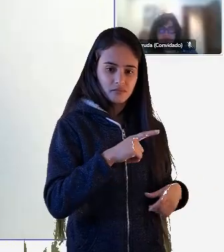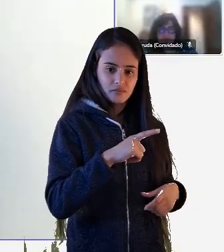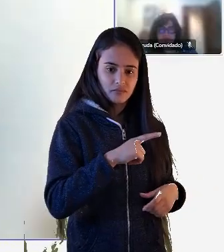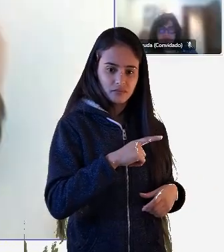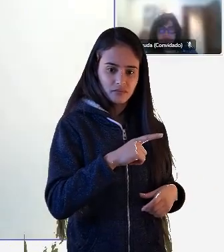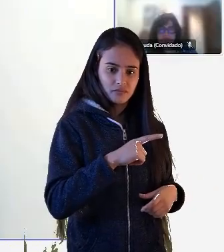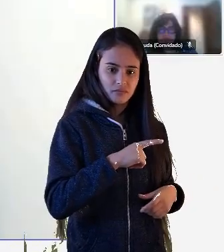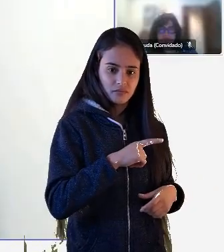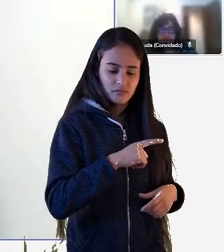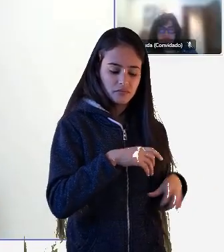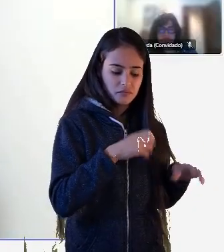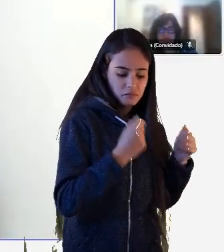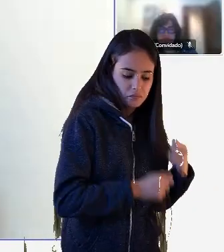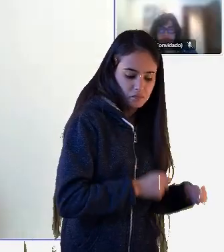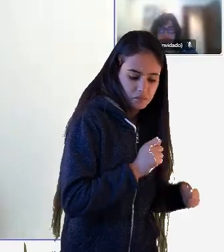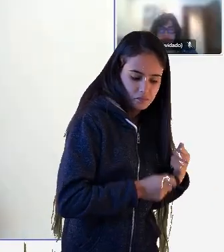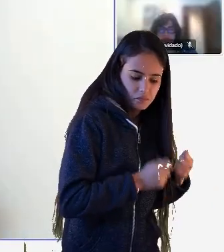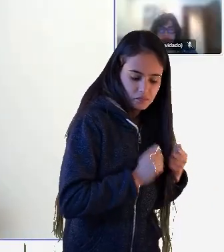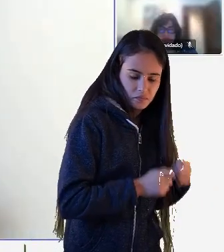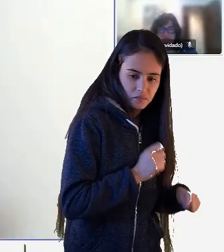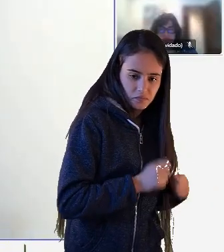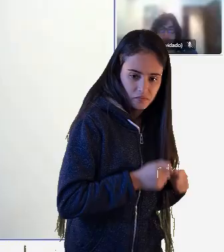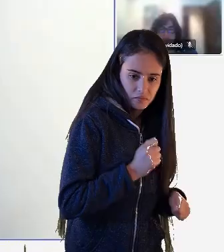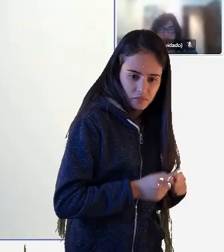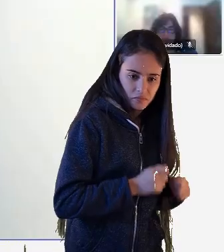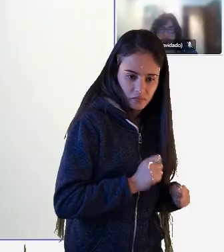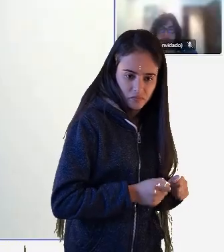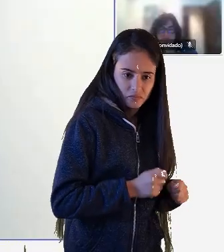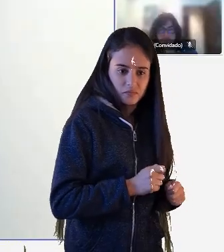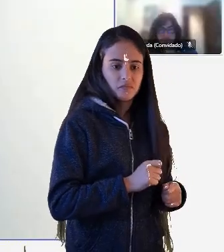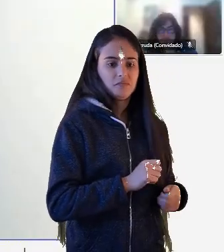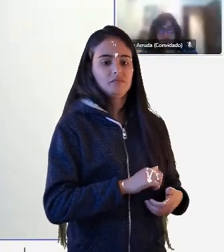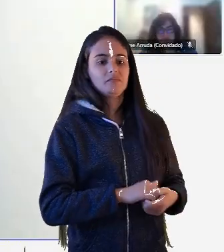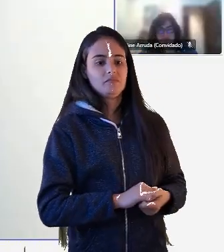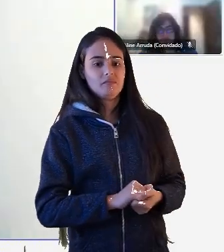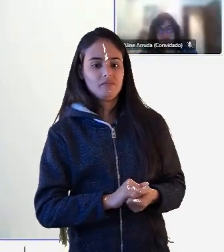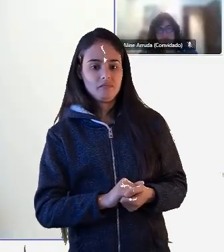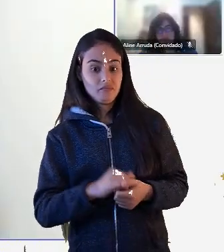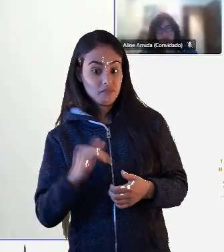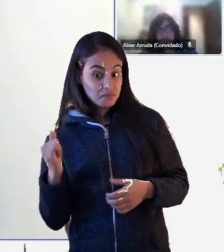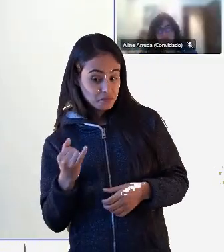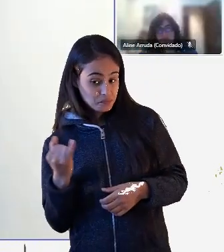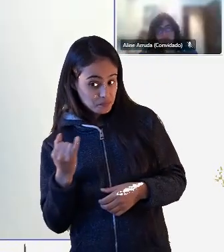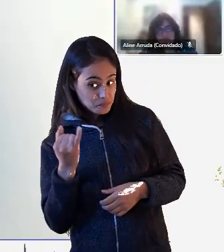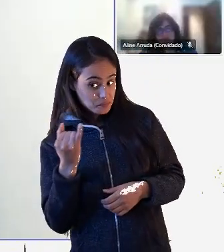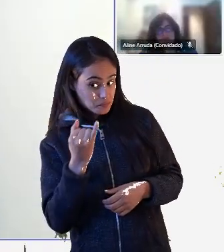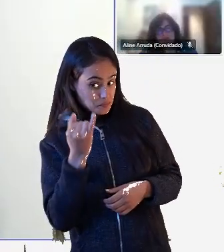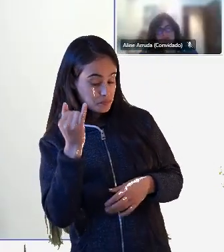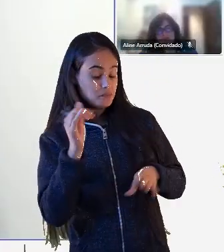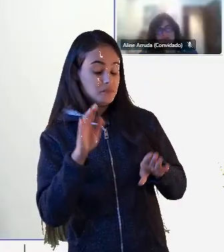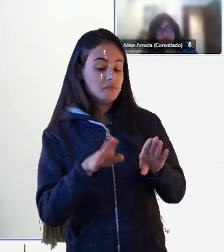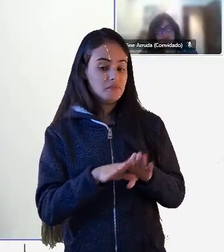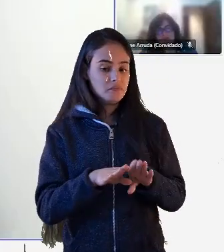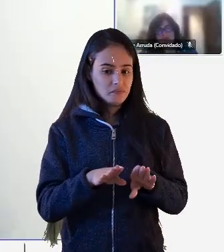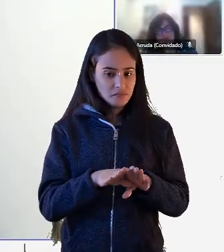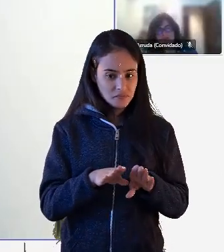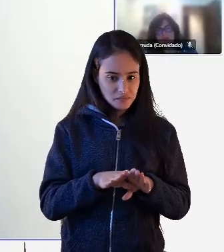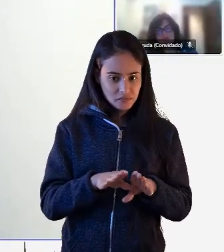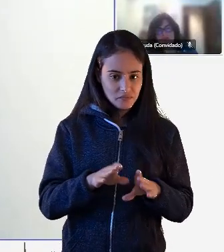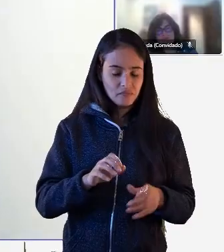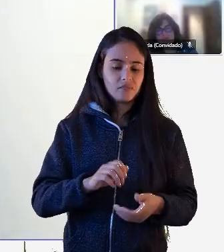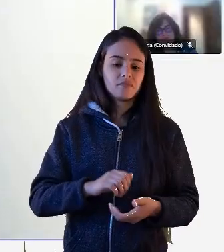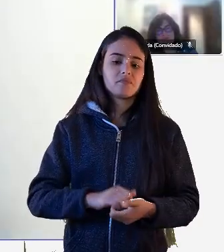Paulo, que veio, fez o plantio do Baobá, a FOMAC, a Associação dos Congadeiros aqui de Lambari, aderiu também. Os dois ternos de Cambuquira